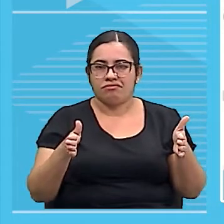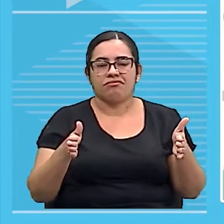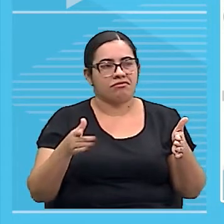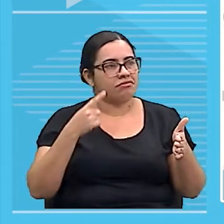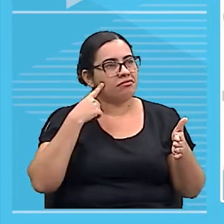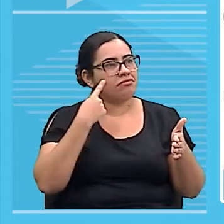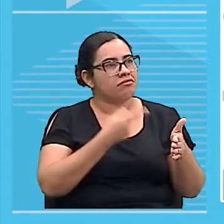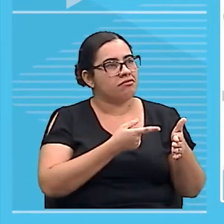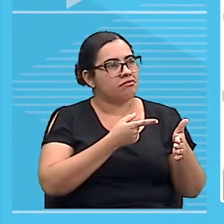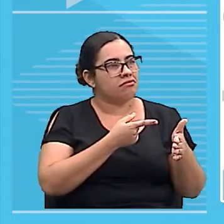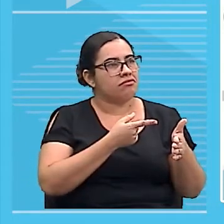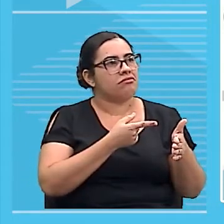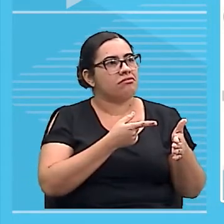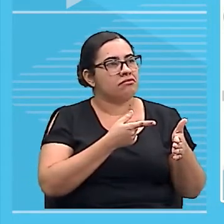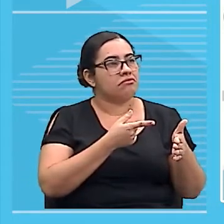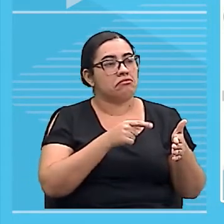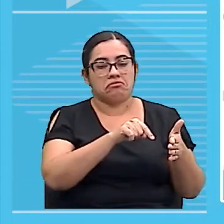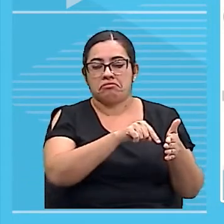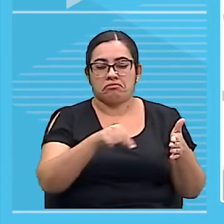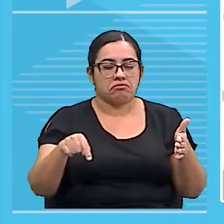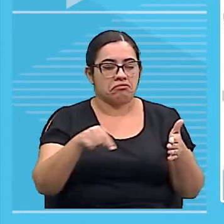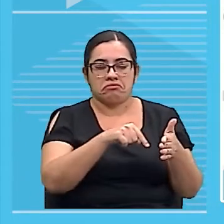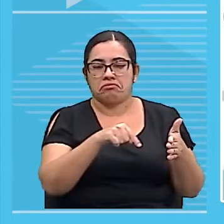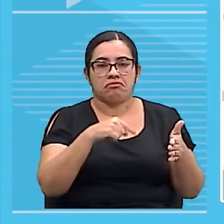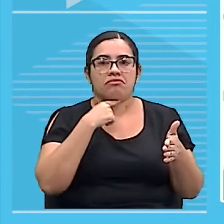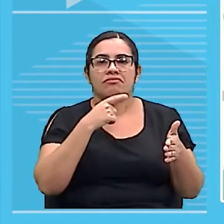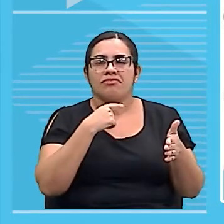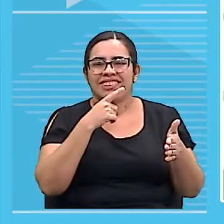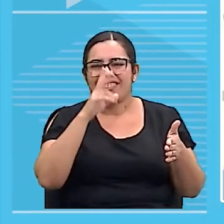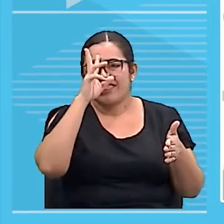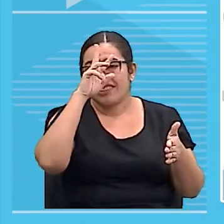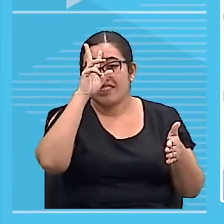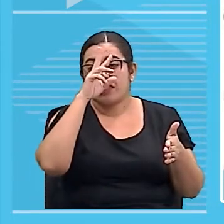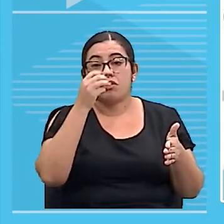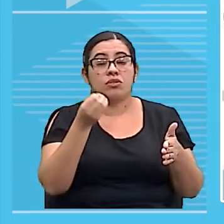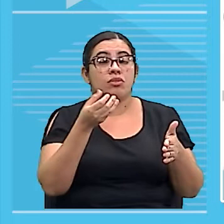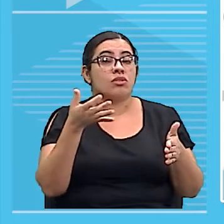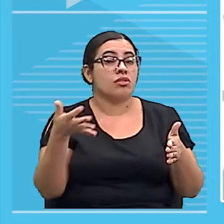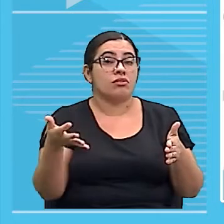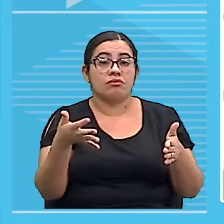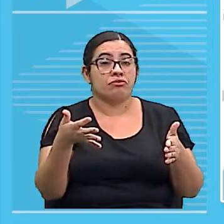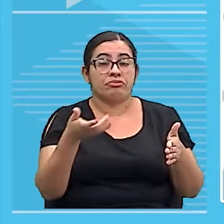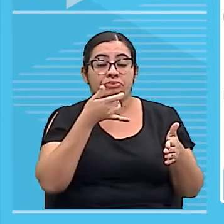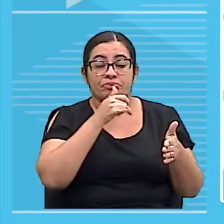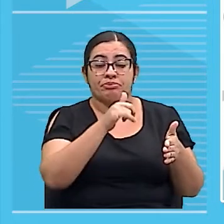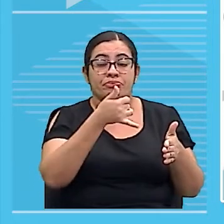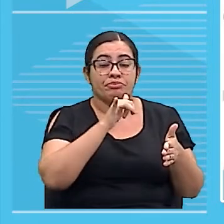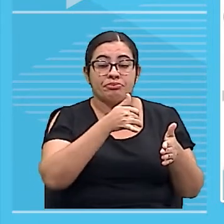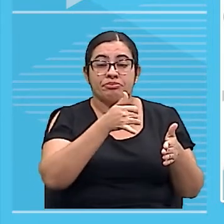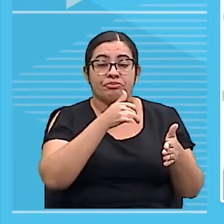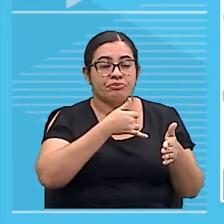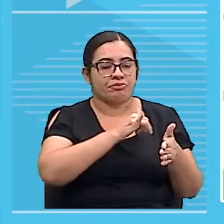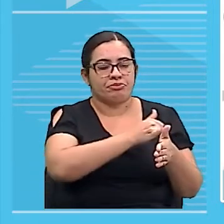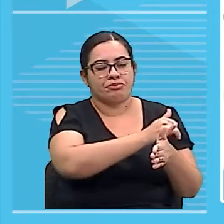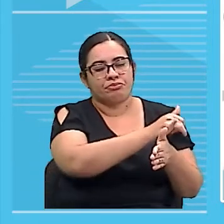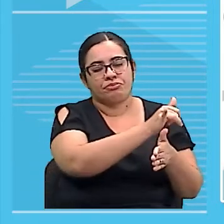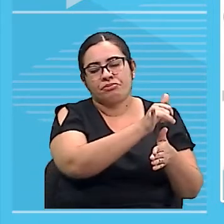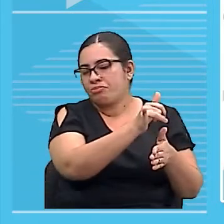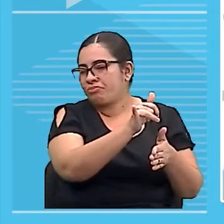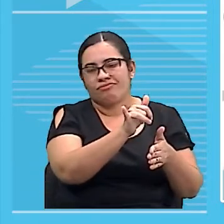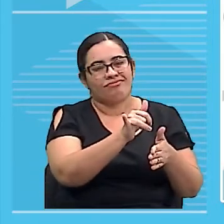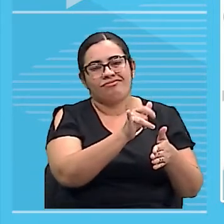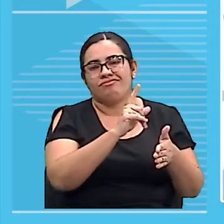ficar aberto nesse ponto lembra se o circuito está aberto eu não tenho passagem de corrente é